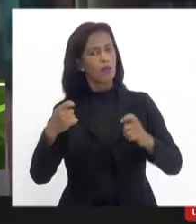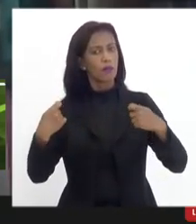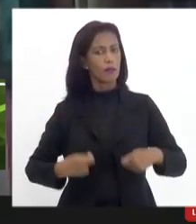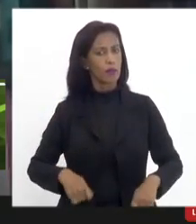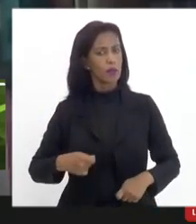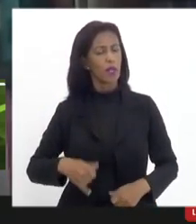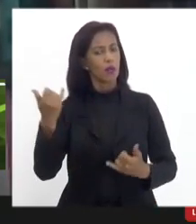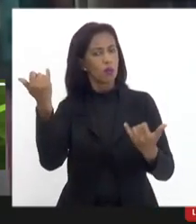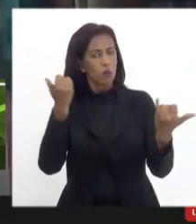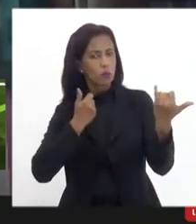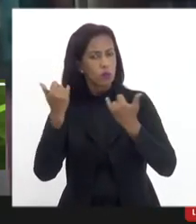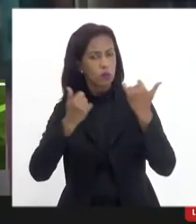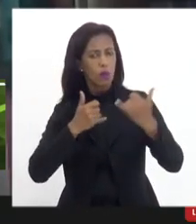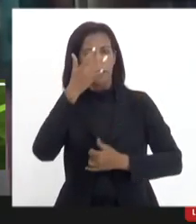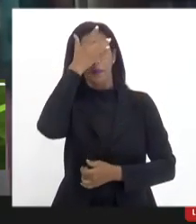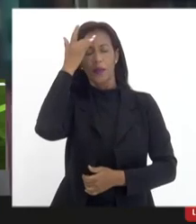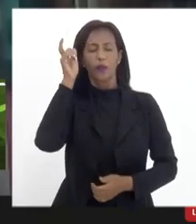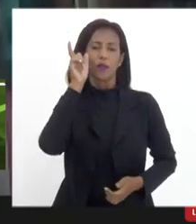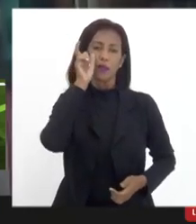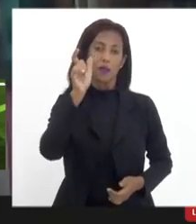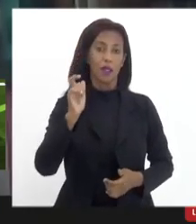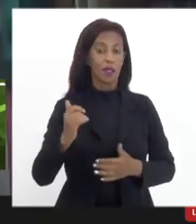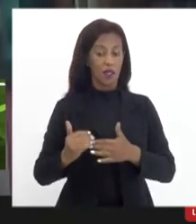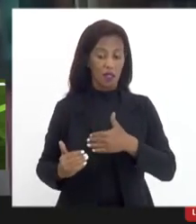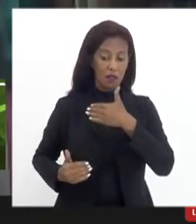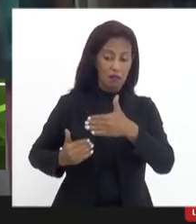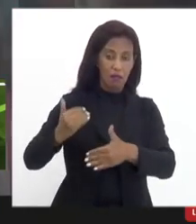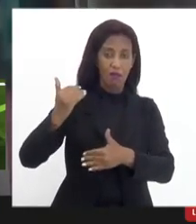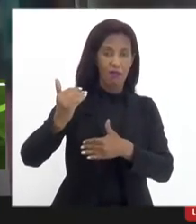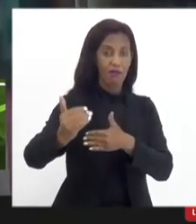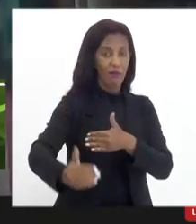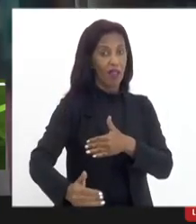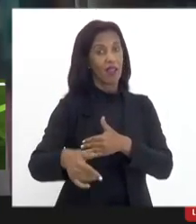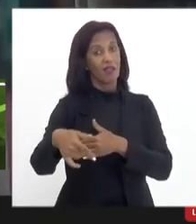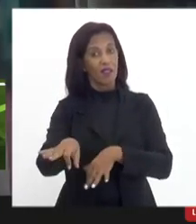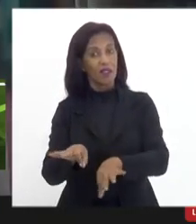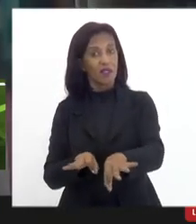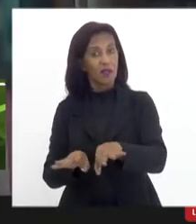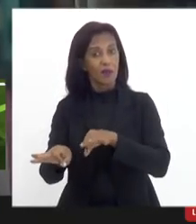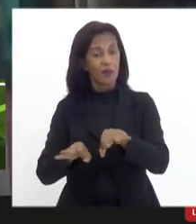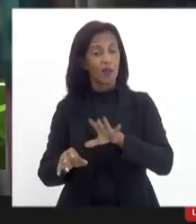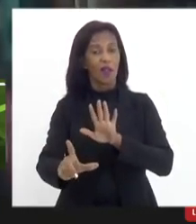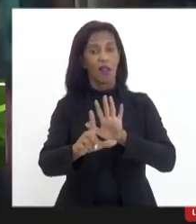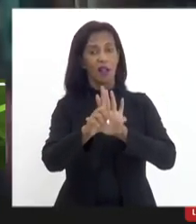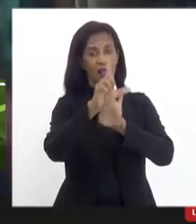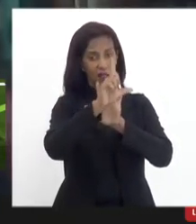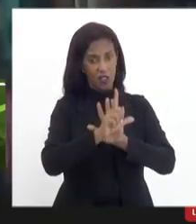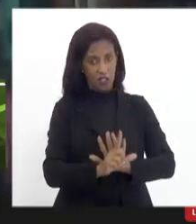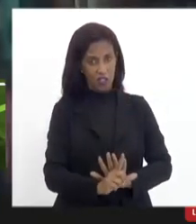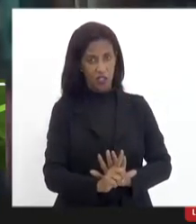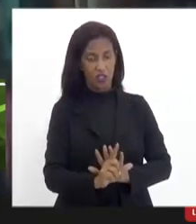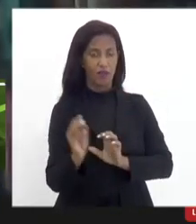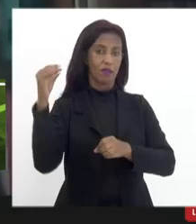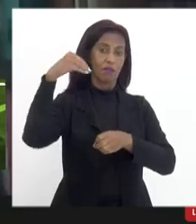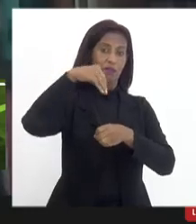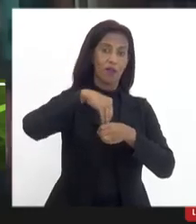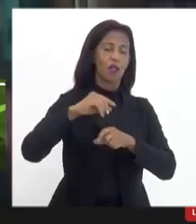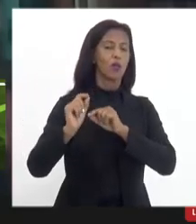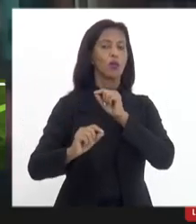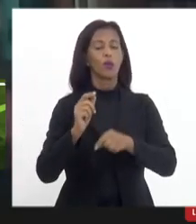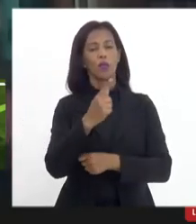ouvir exatamente os interessados, e daí a gente partir para a elaboração legislativa daquilo que deva ser